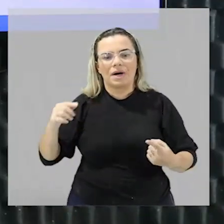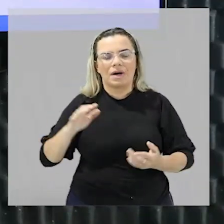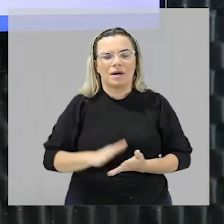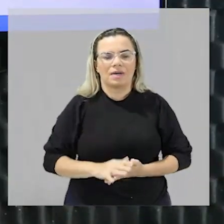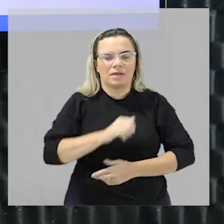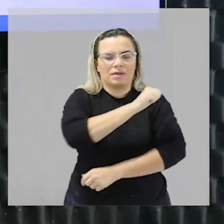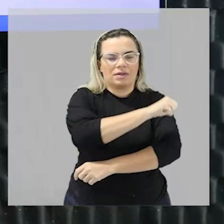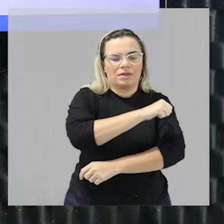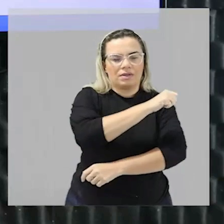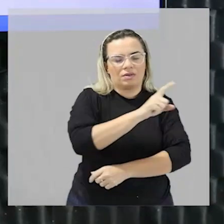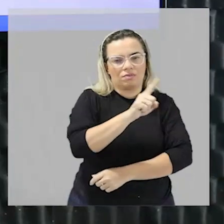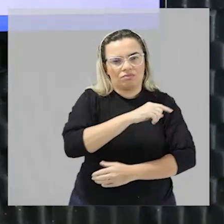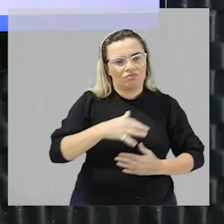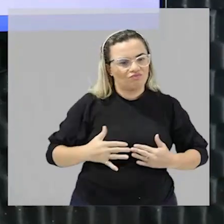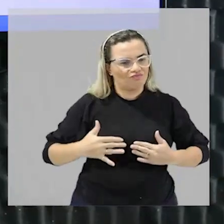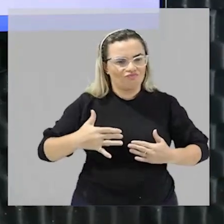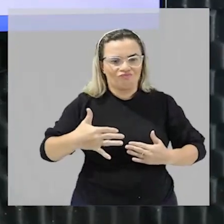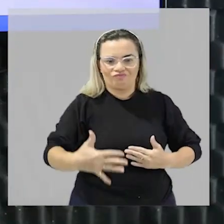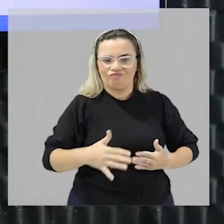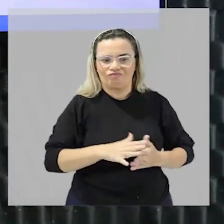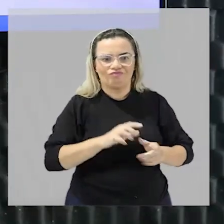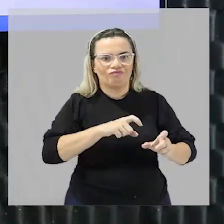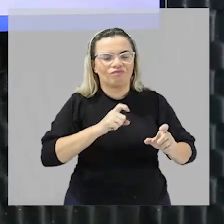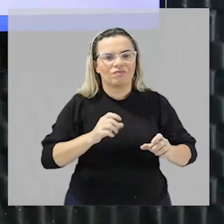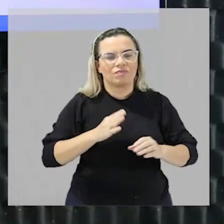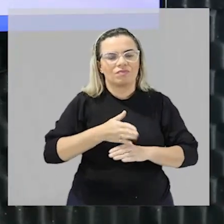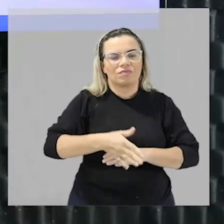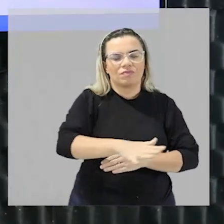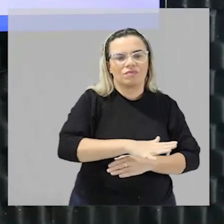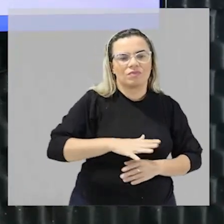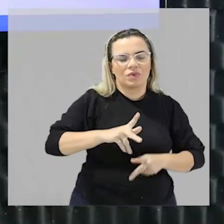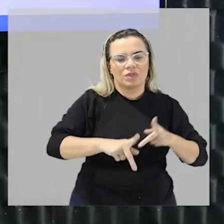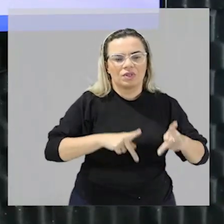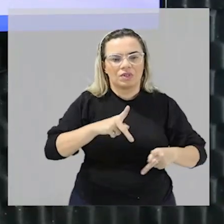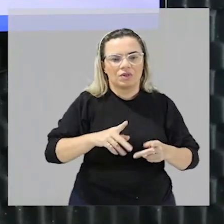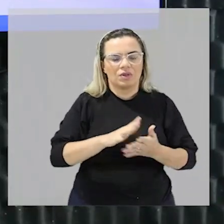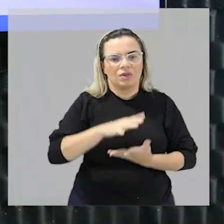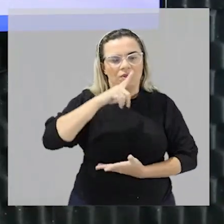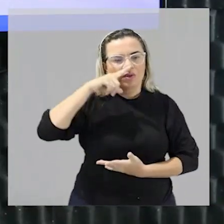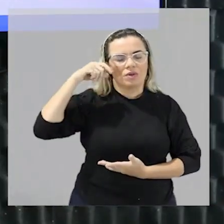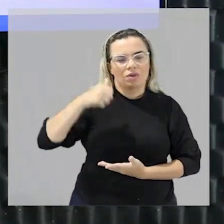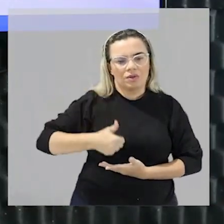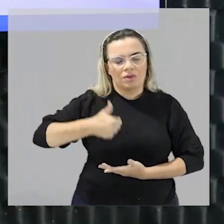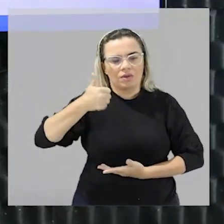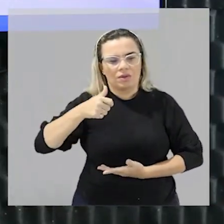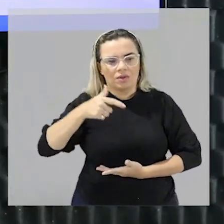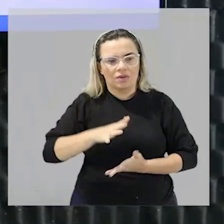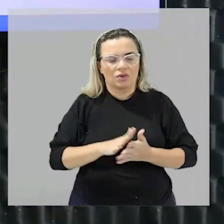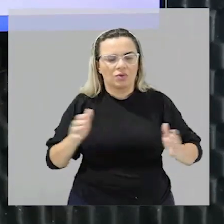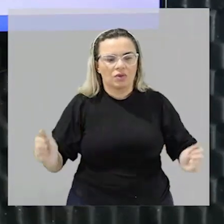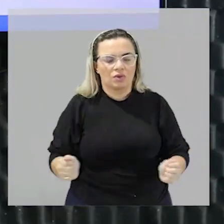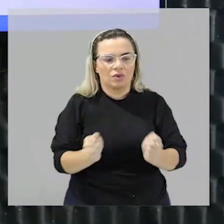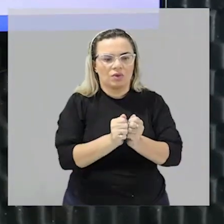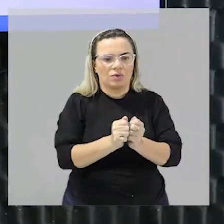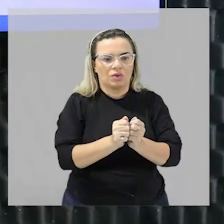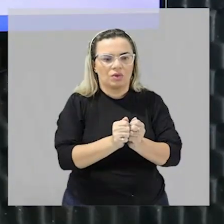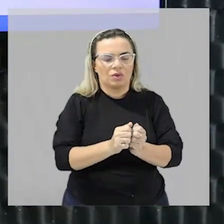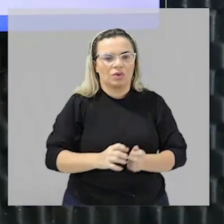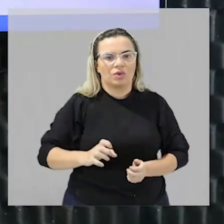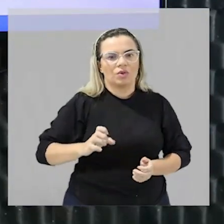de independência, do qual Dom Pedro está ali participando, justamente com os setores das elites